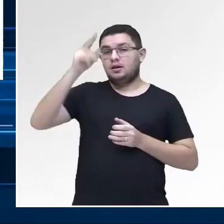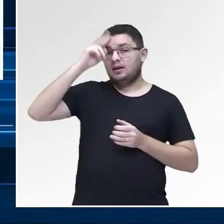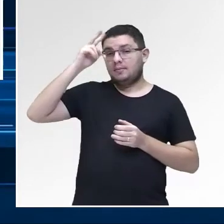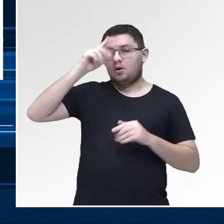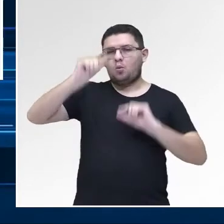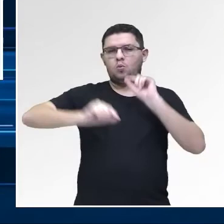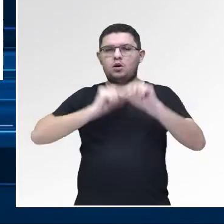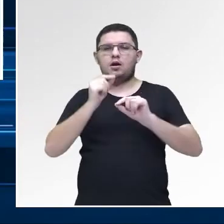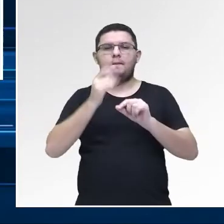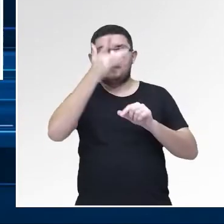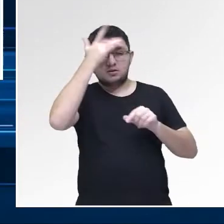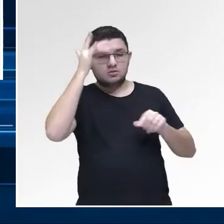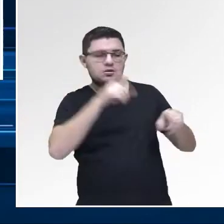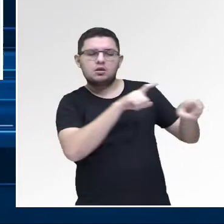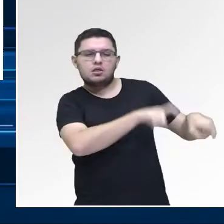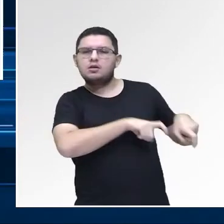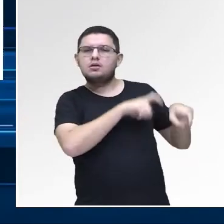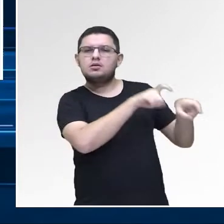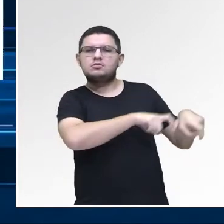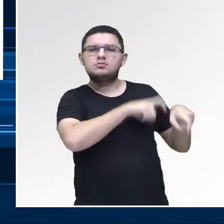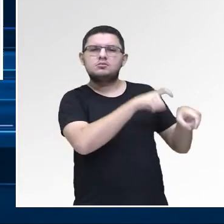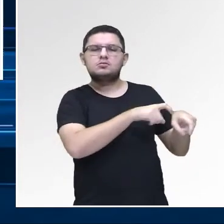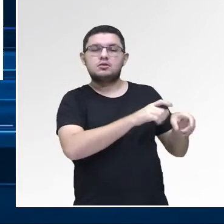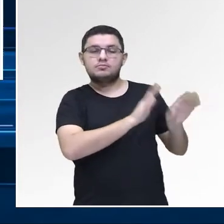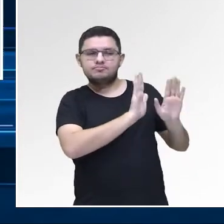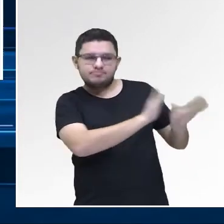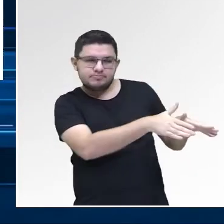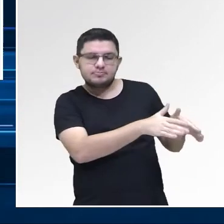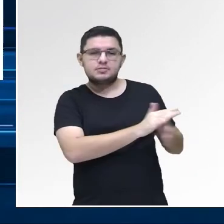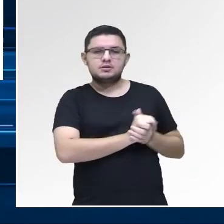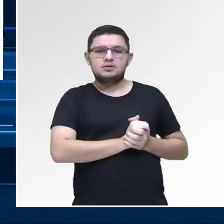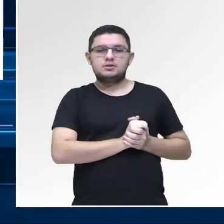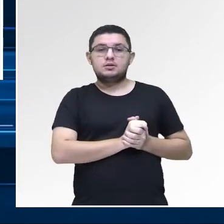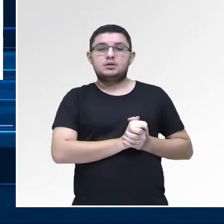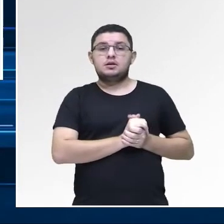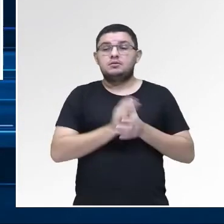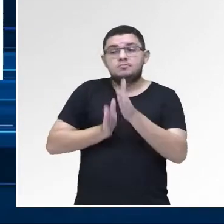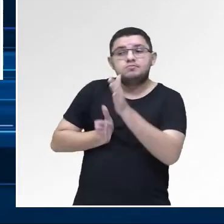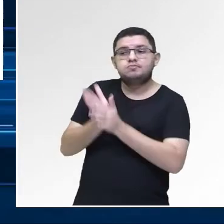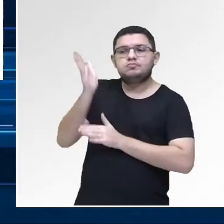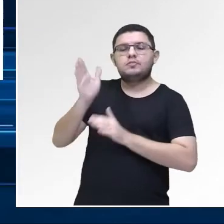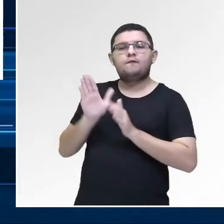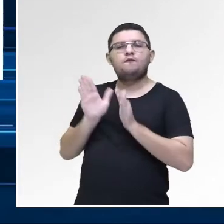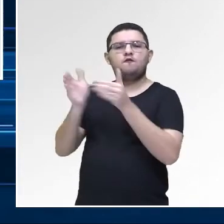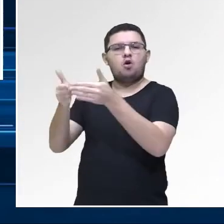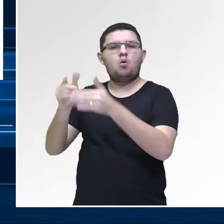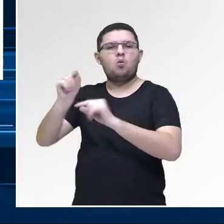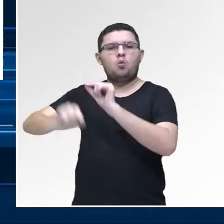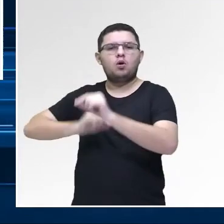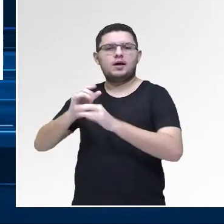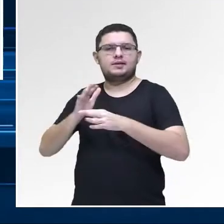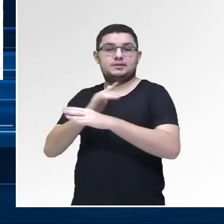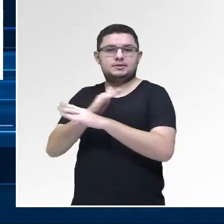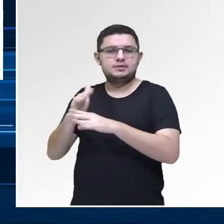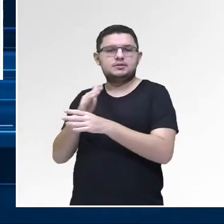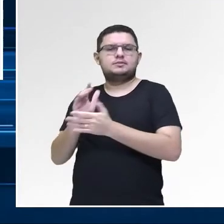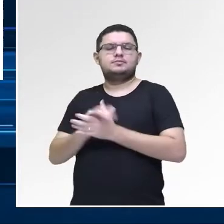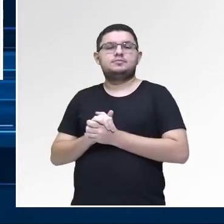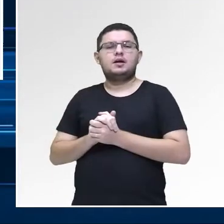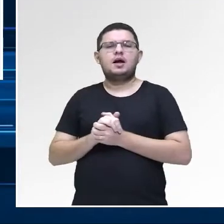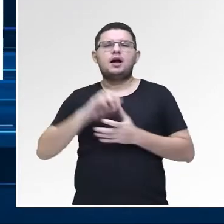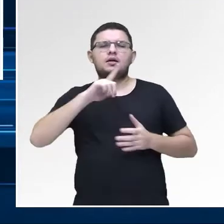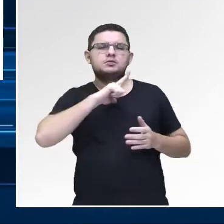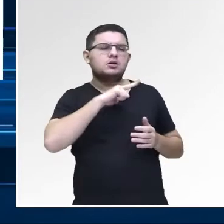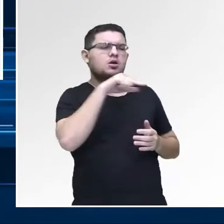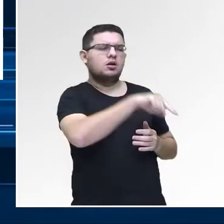em direção às grandes cidades, principalmente pelos fatores de repulsão, como eu disse também no início da aula, né?